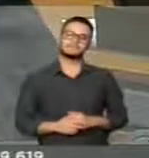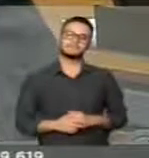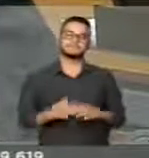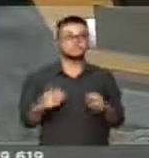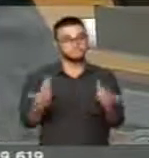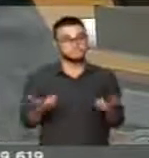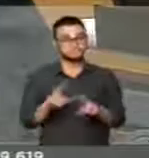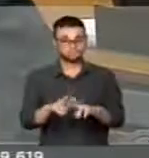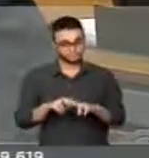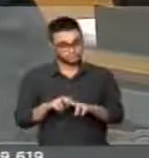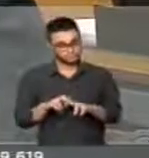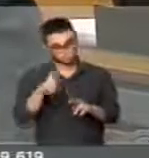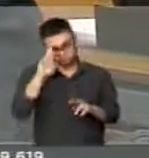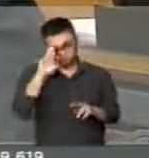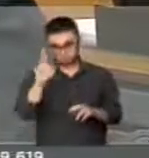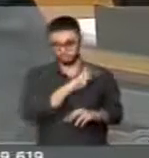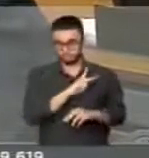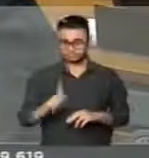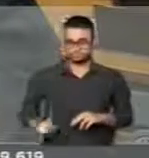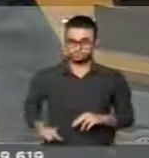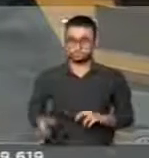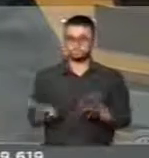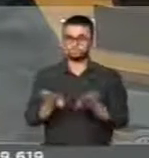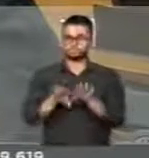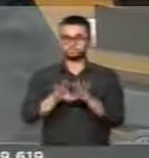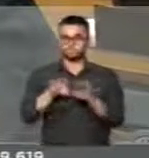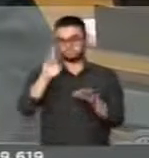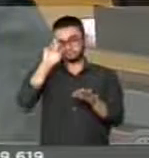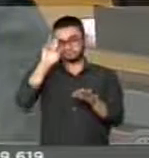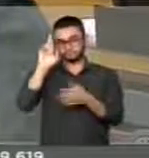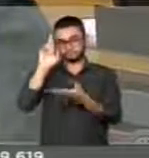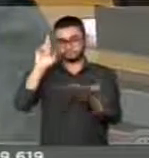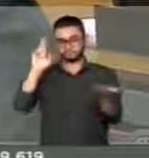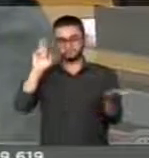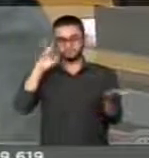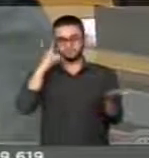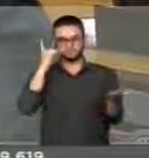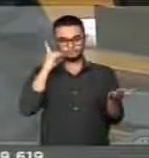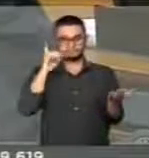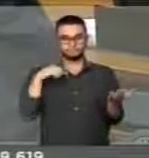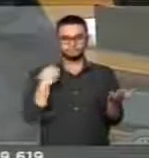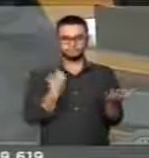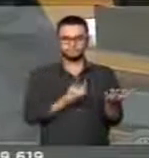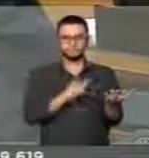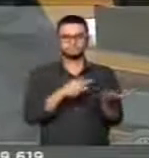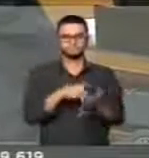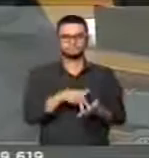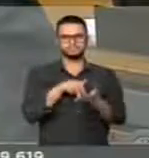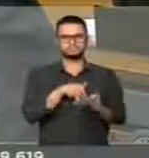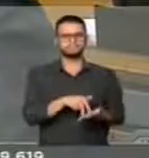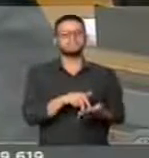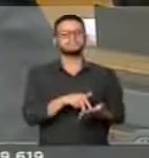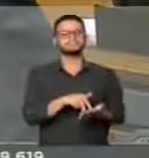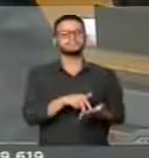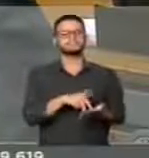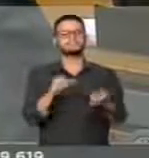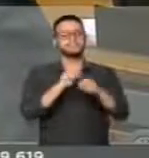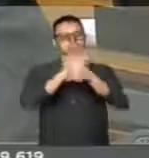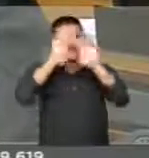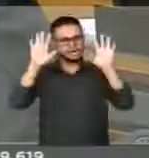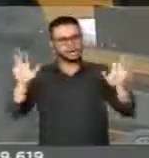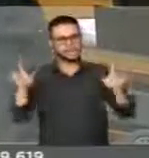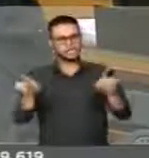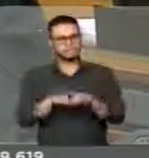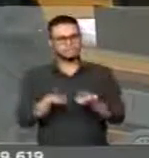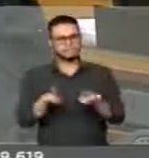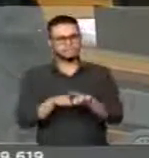Portanto, senhor presidente, senhoras e senhores deputados, a nossa posição, com muita clareza e com muita